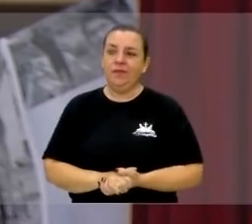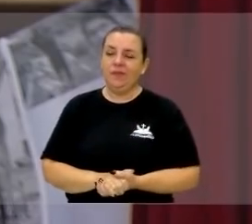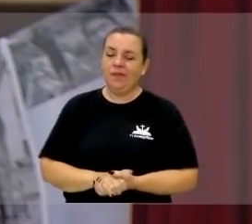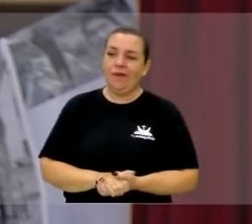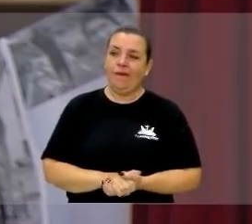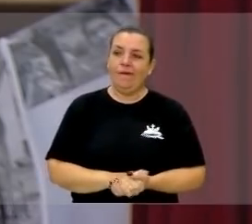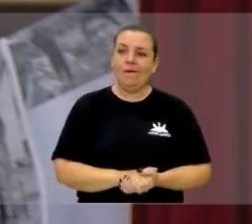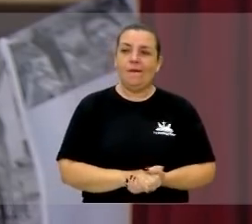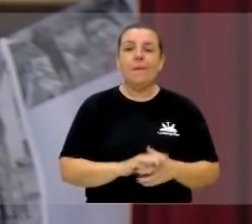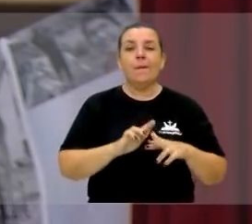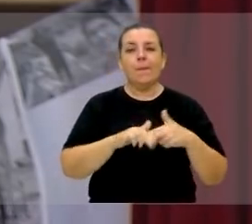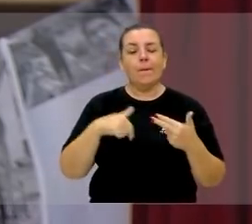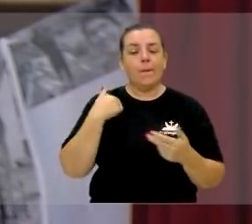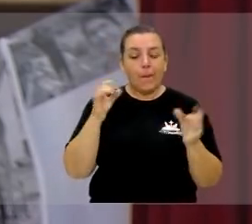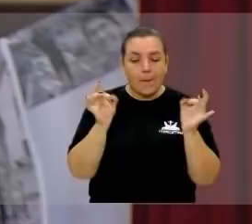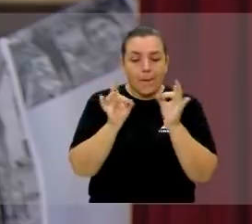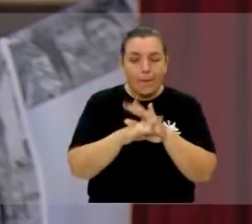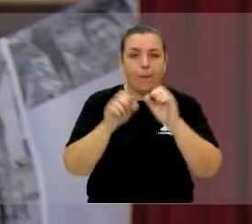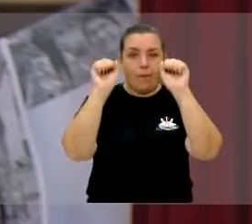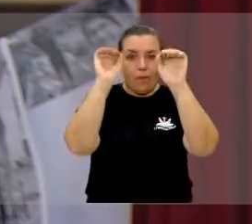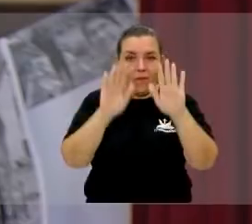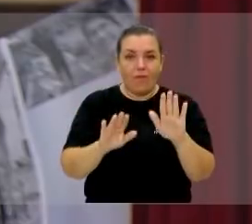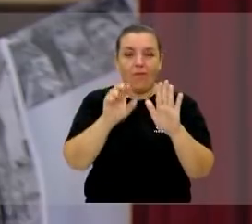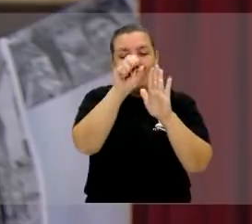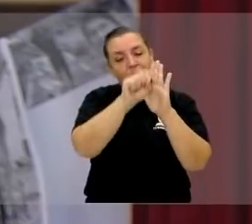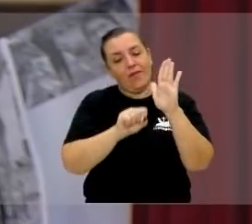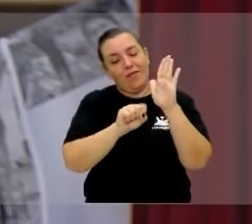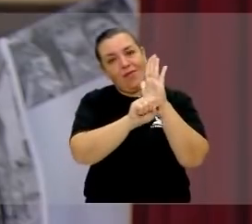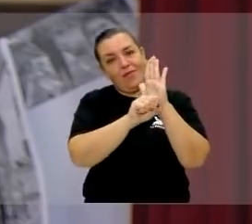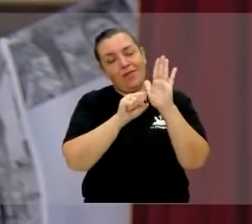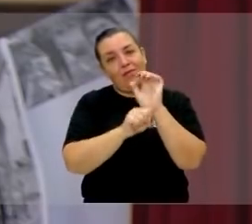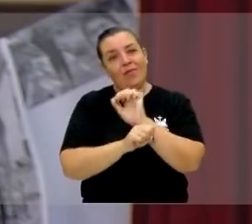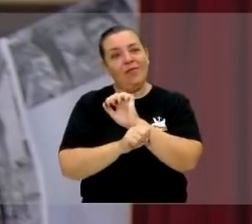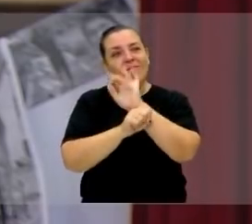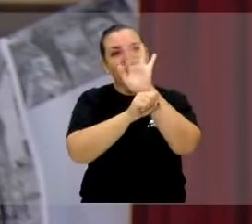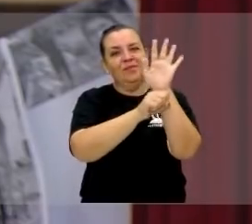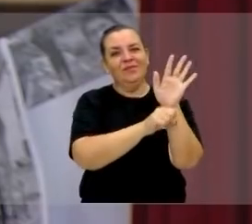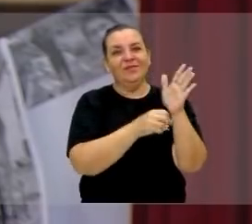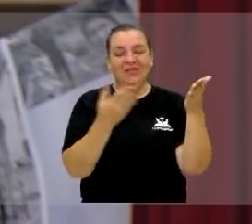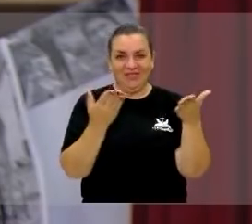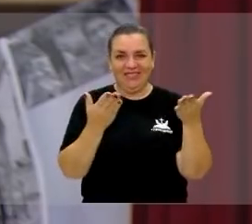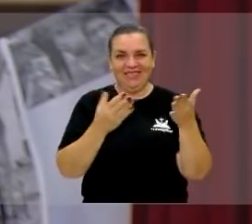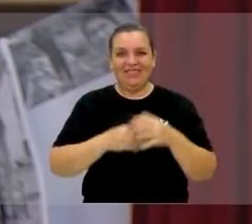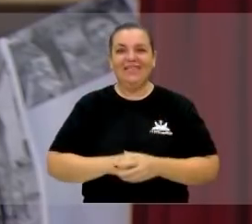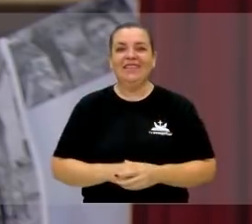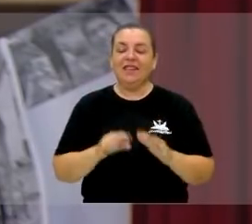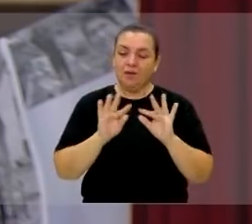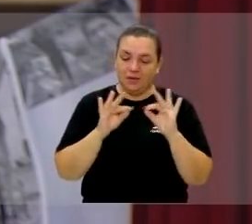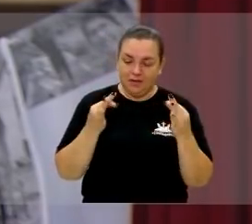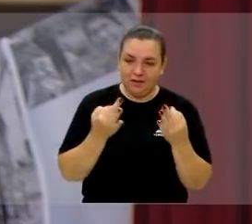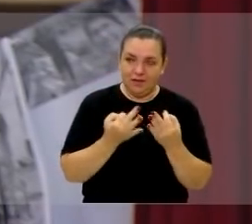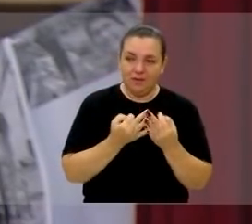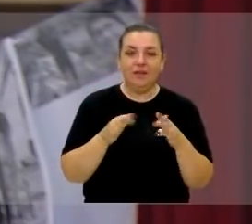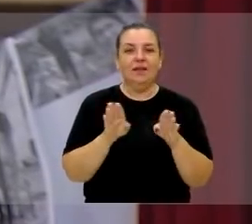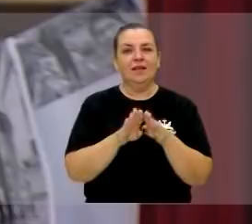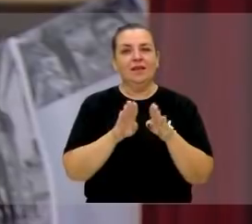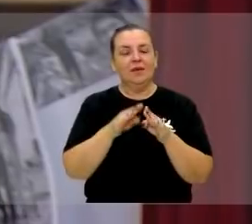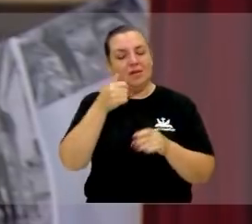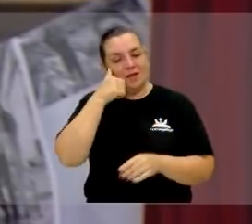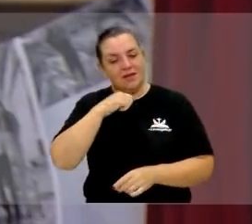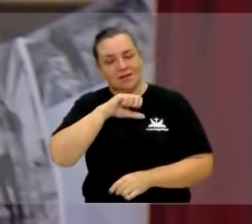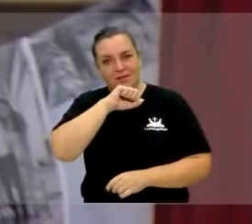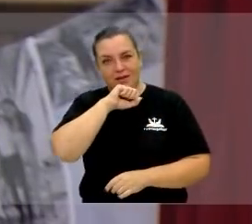Por isso nós terminaremos com a bênção com o Santíssimo, a live de hoje, pela família e pelas mães.